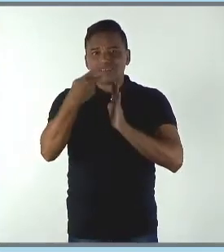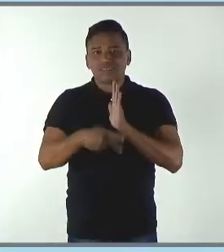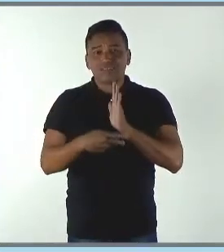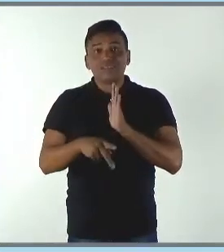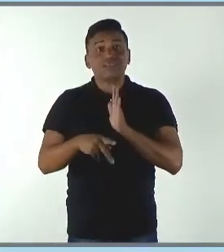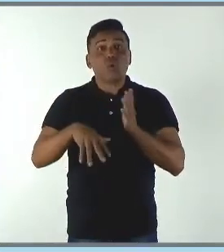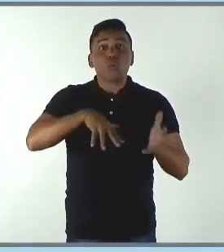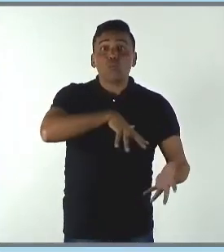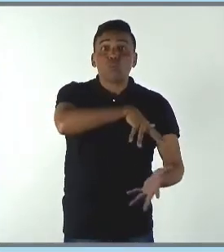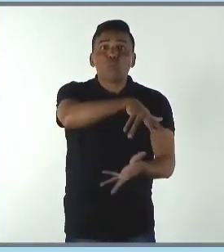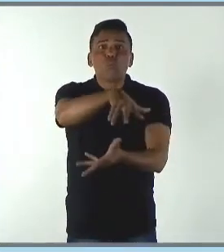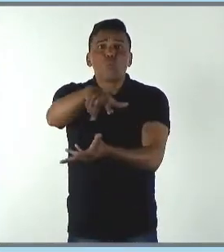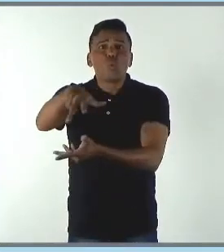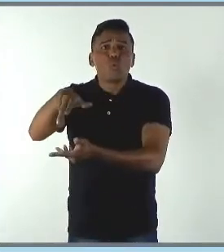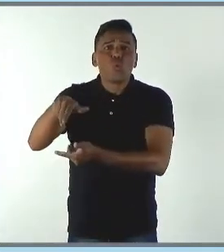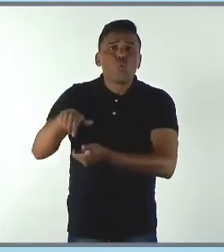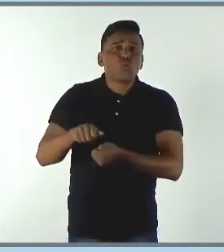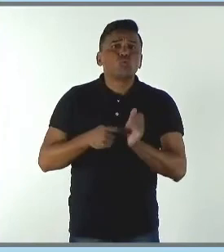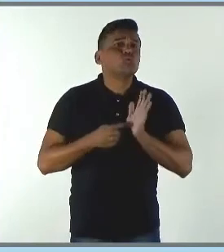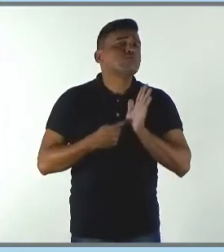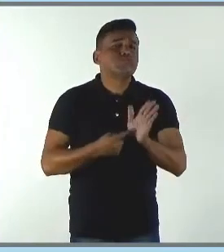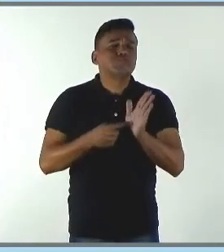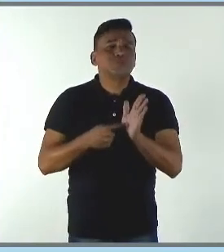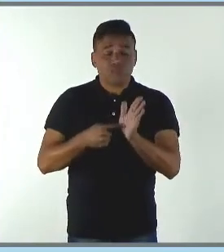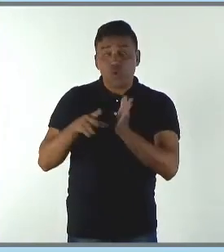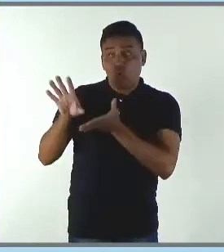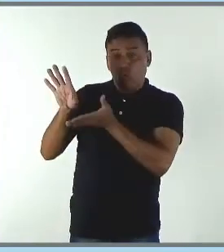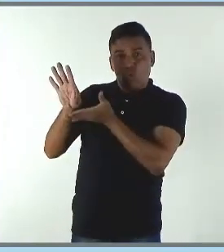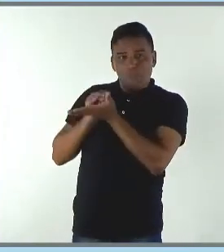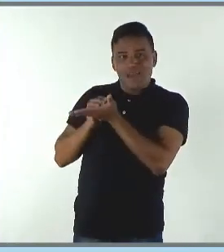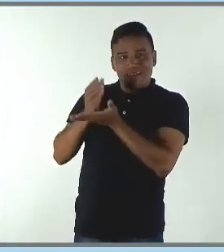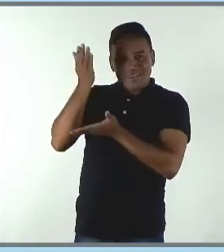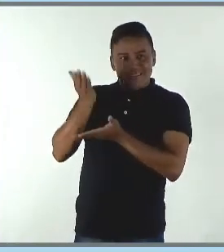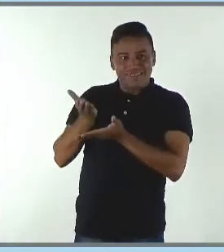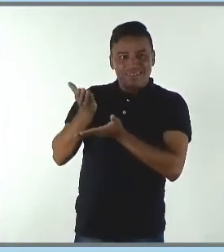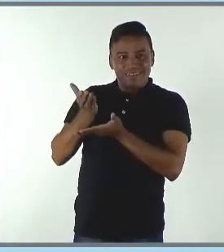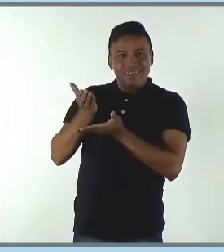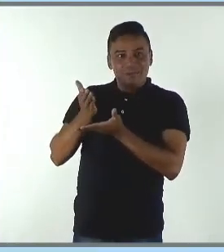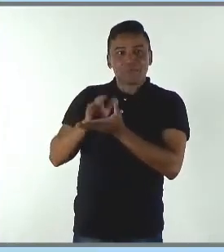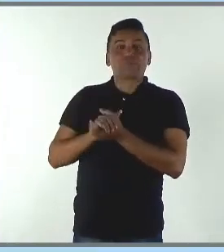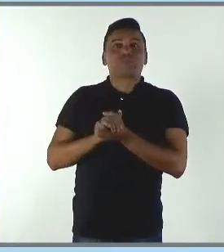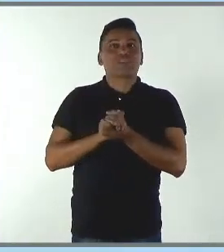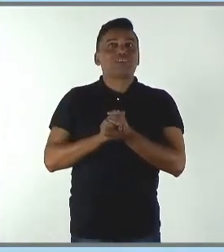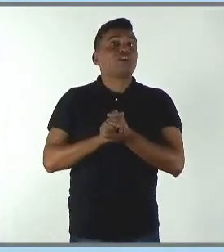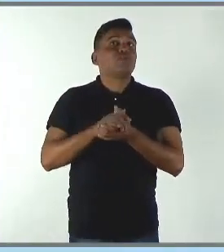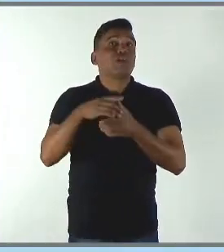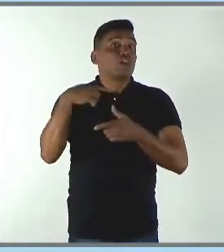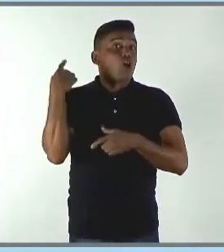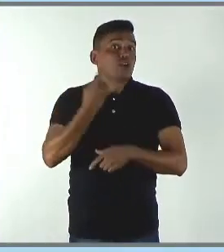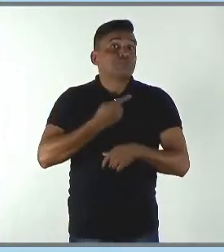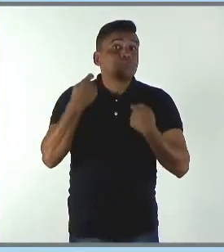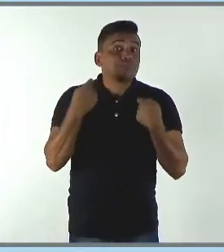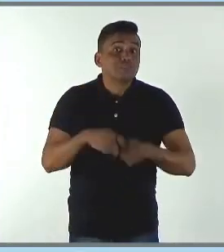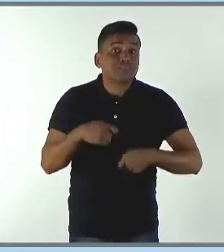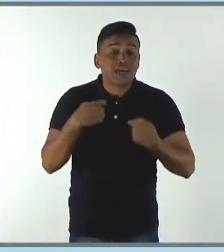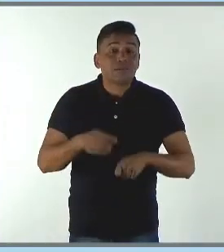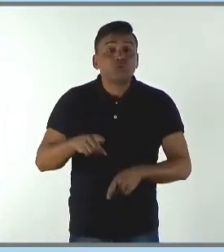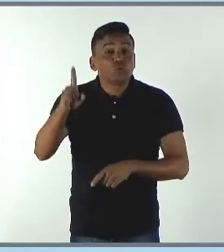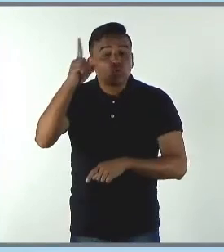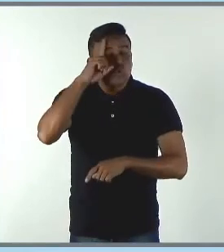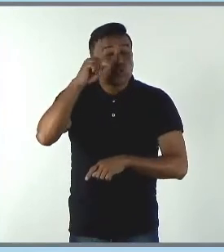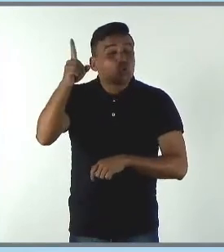você, te copiando, né? E é isso que a gente precisa fazer